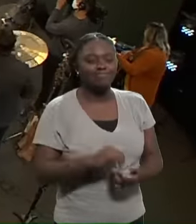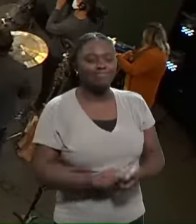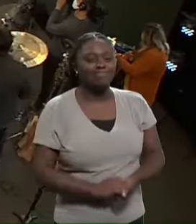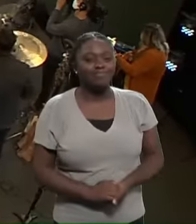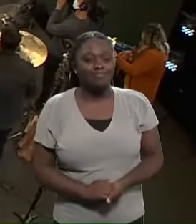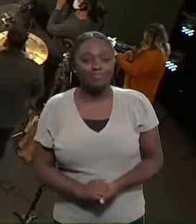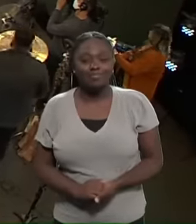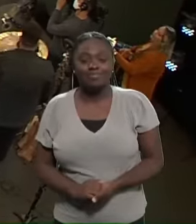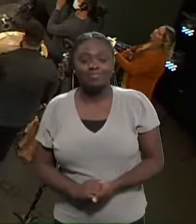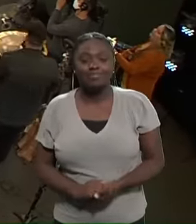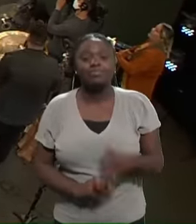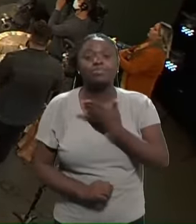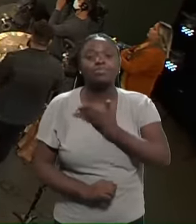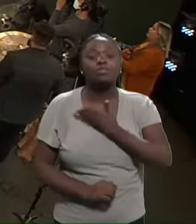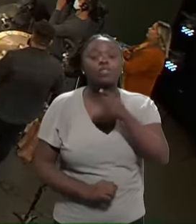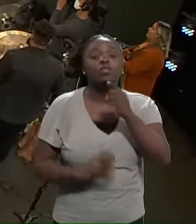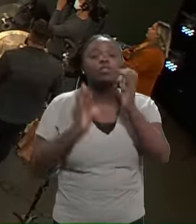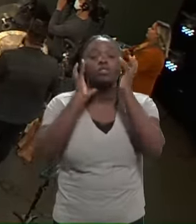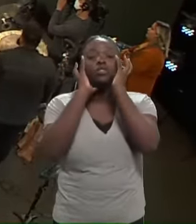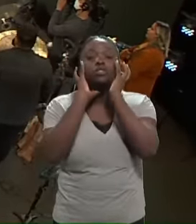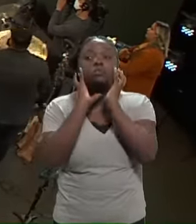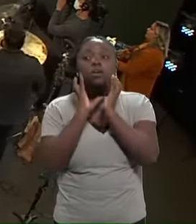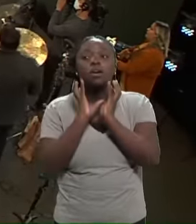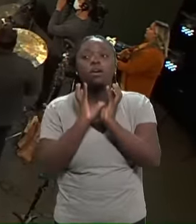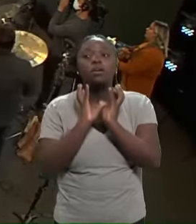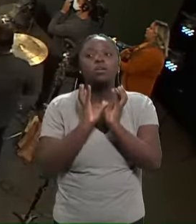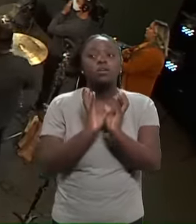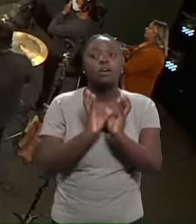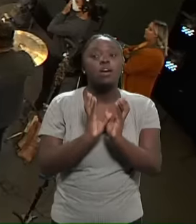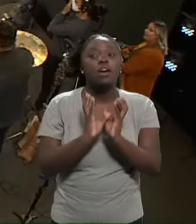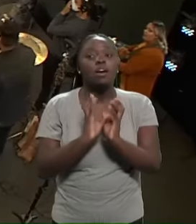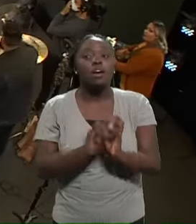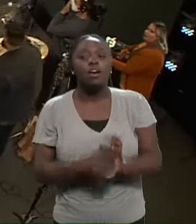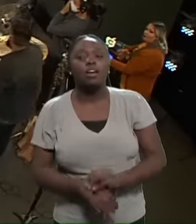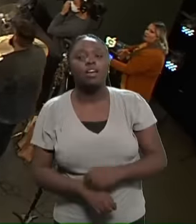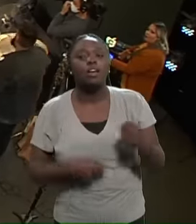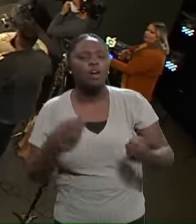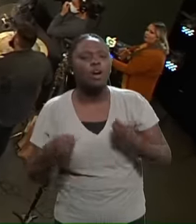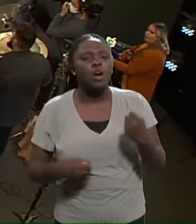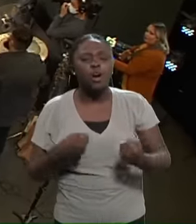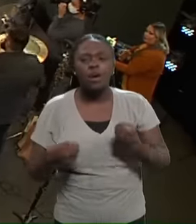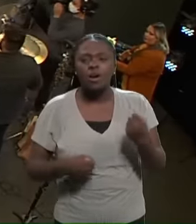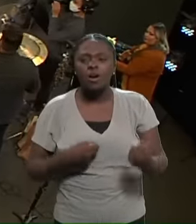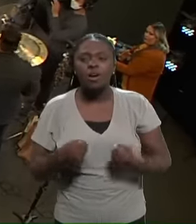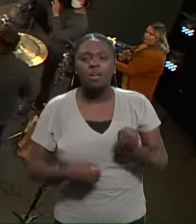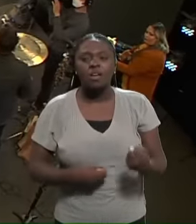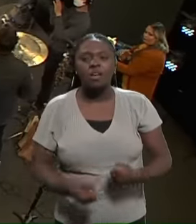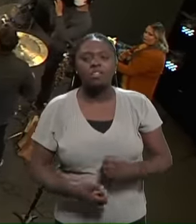Amigo de barba, você que está aí ao final, corre, corre, corre.